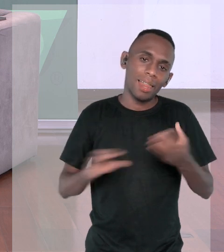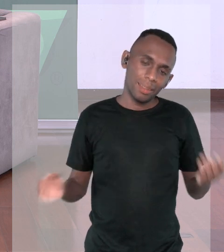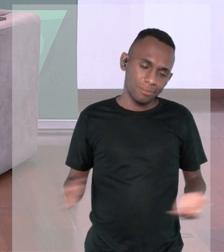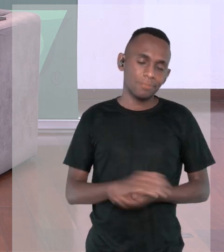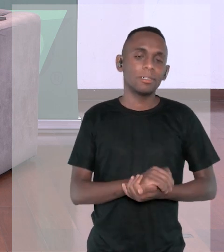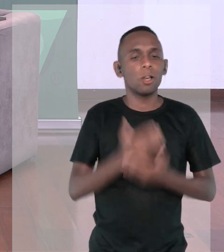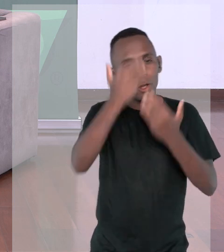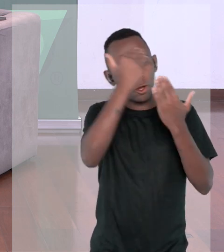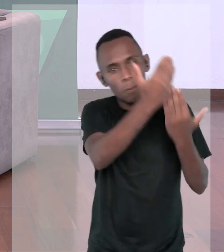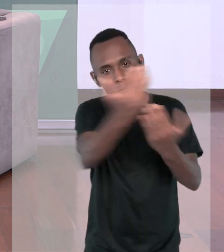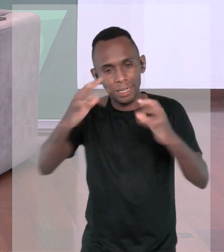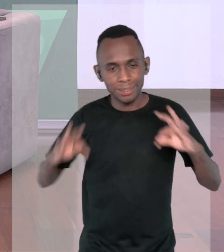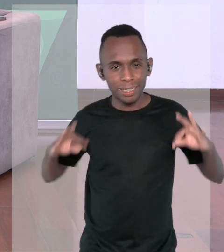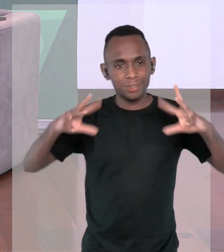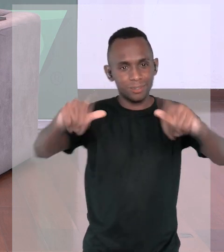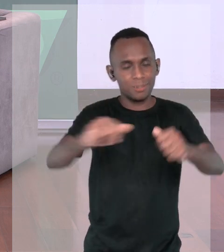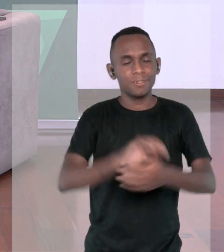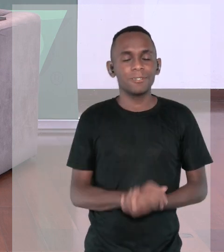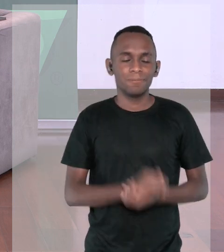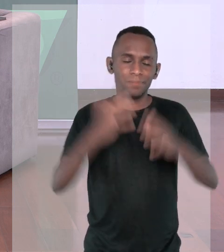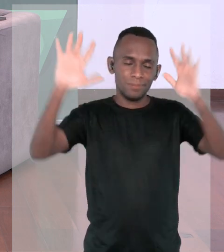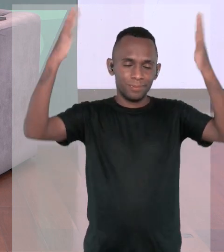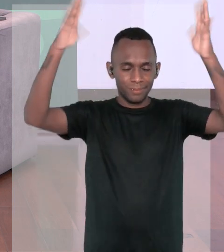conto. Muito obrigado a todo mundo, tá?